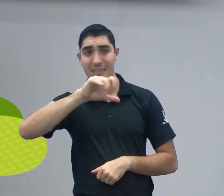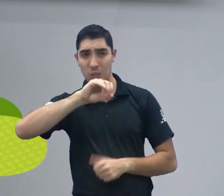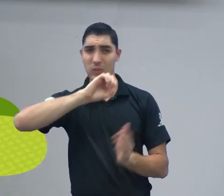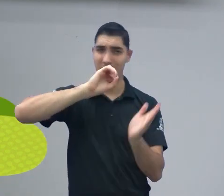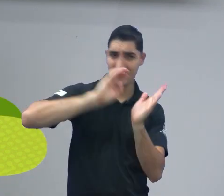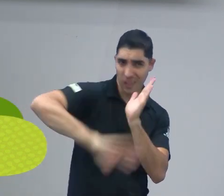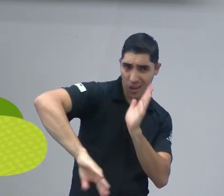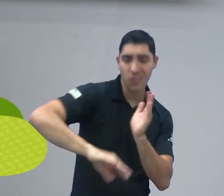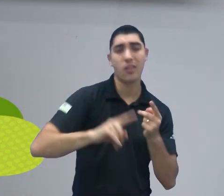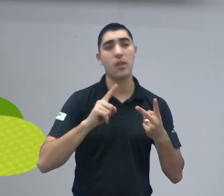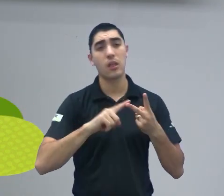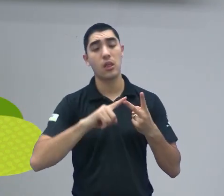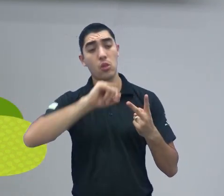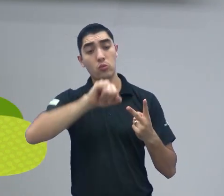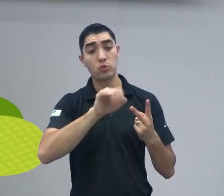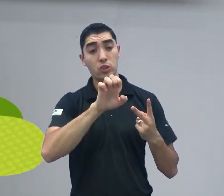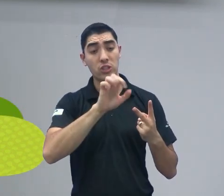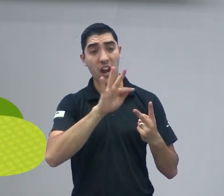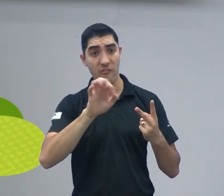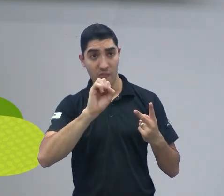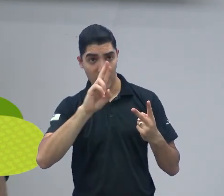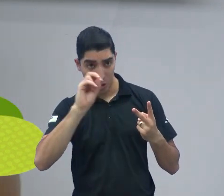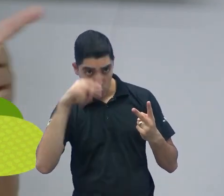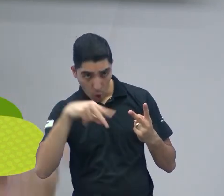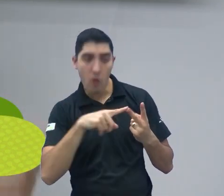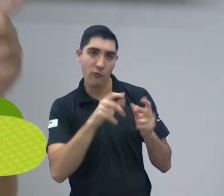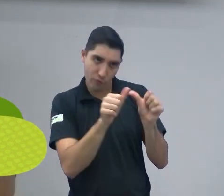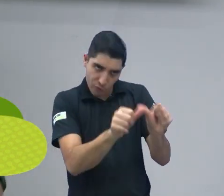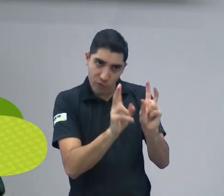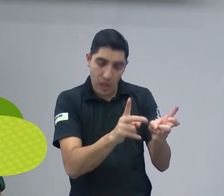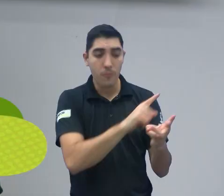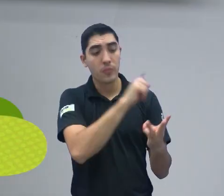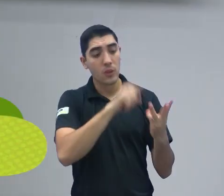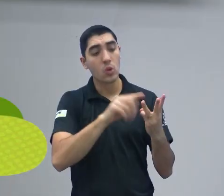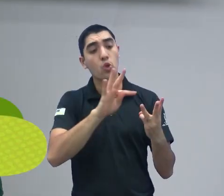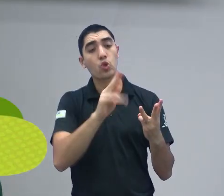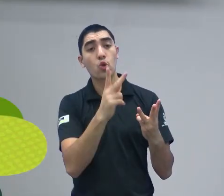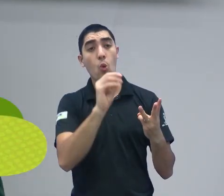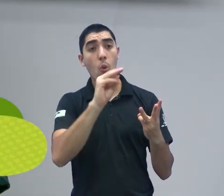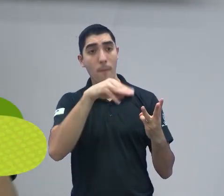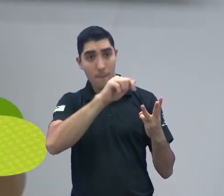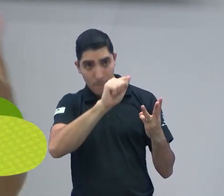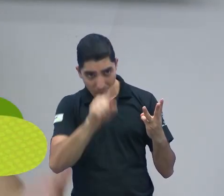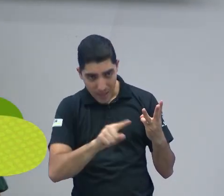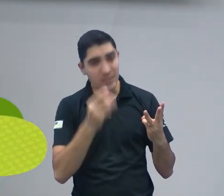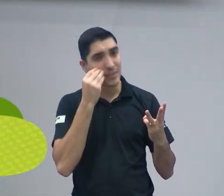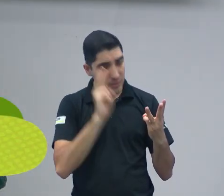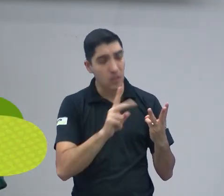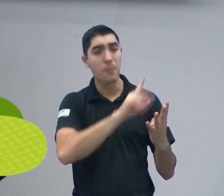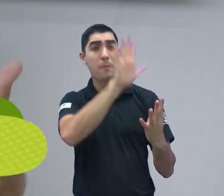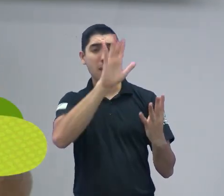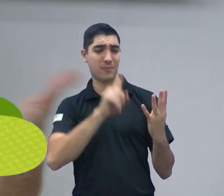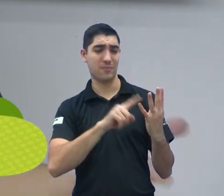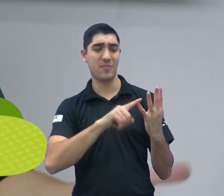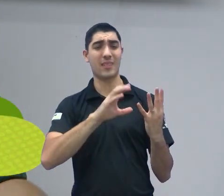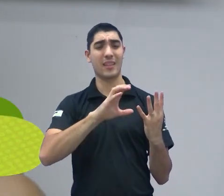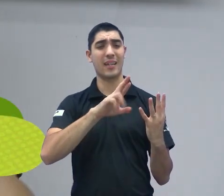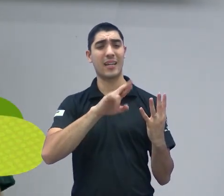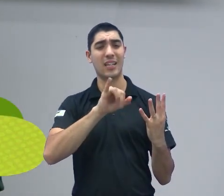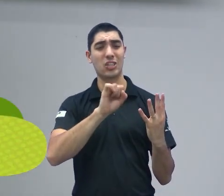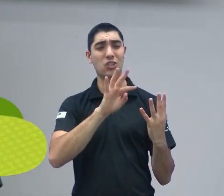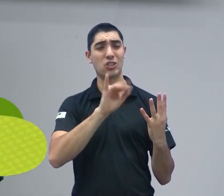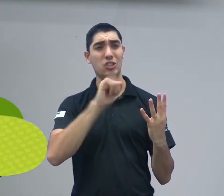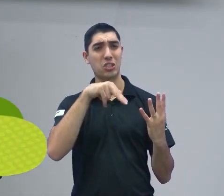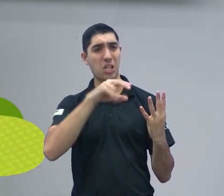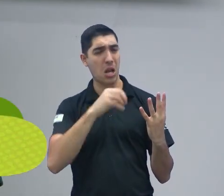repente, como um segundo volante mais próximo do Michael Paulista e tiraria o Cristiano do time, Vieira. Desculpa, nada contra o pessoal do Cristiano, que nem eu